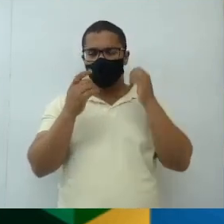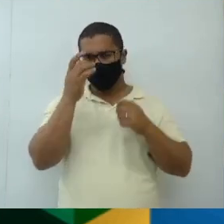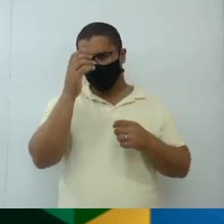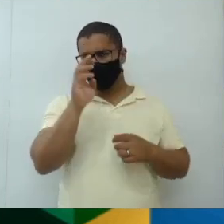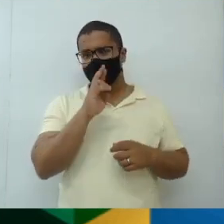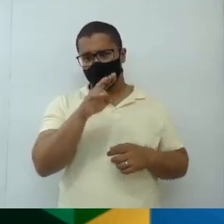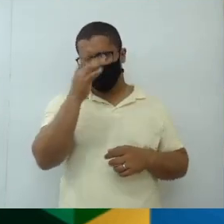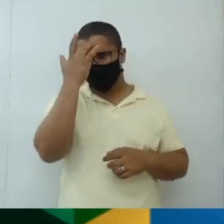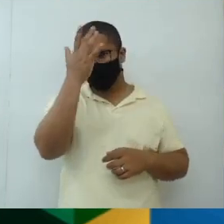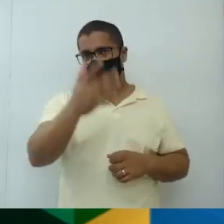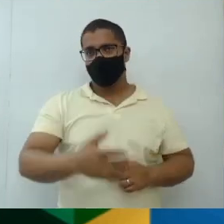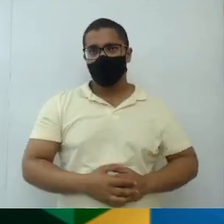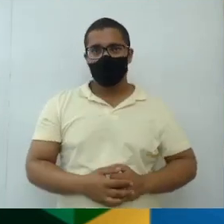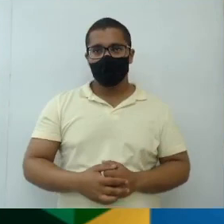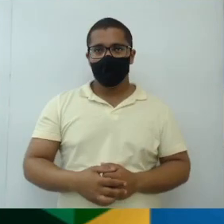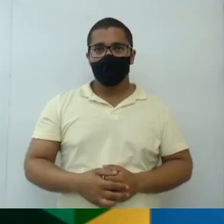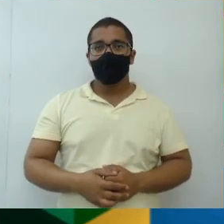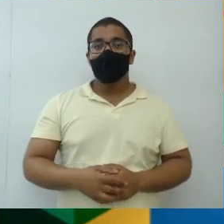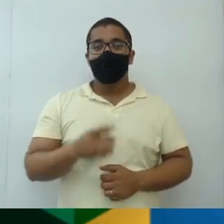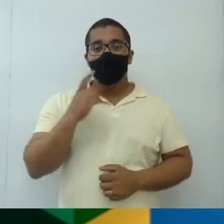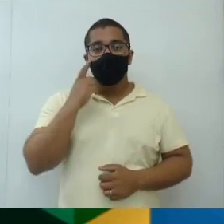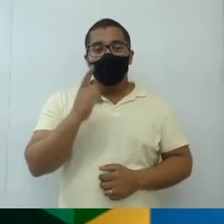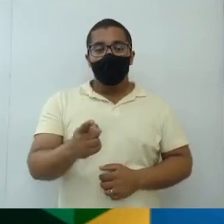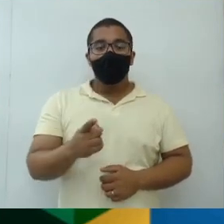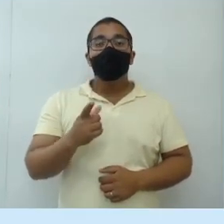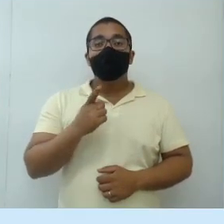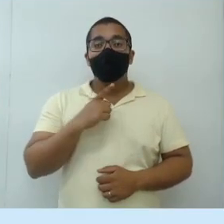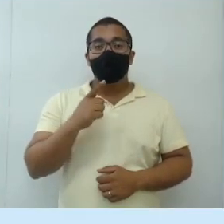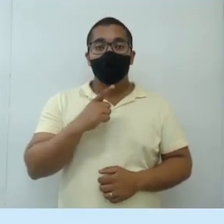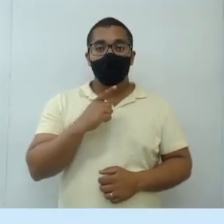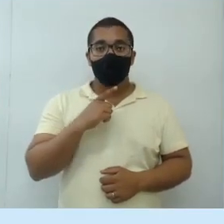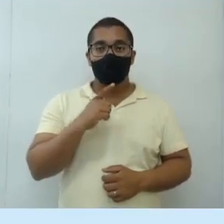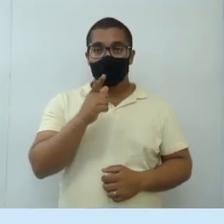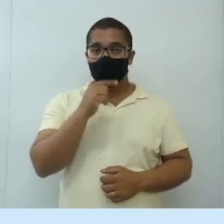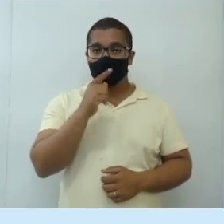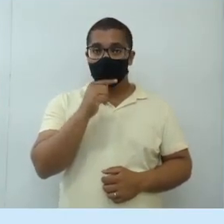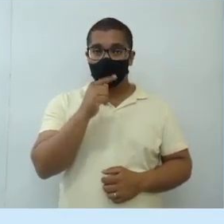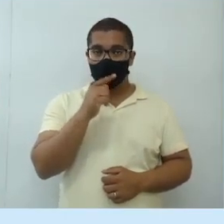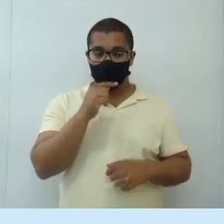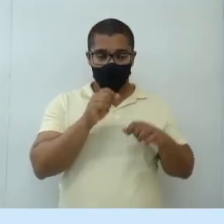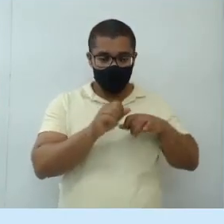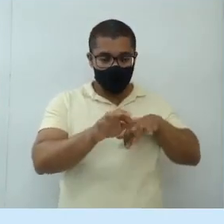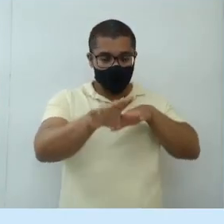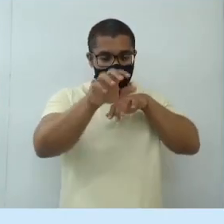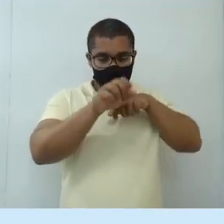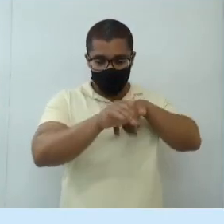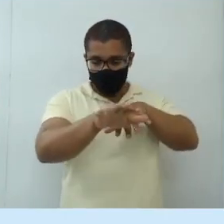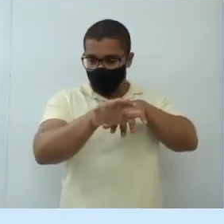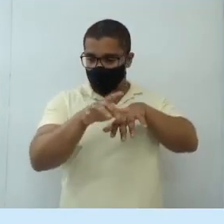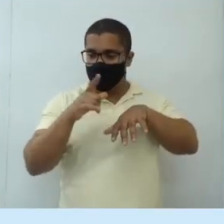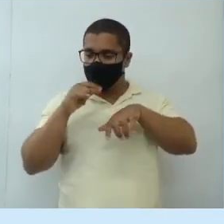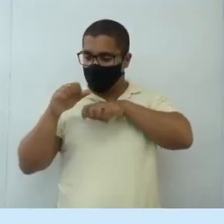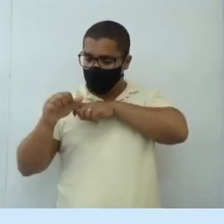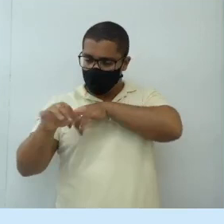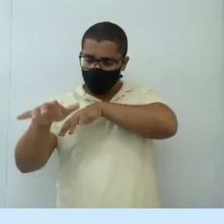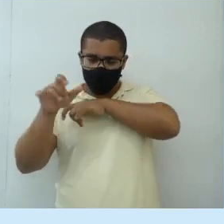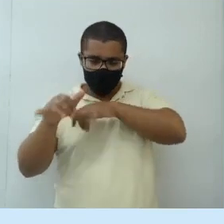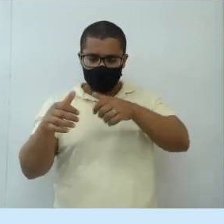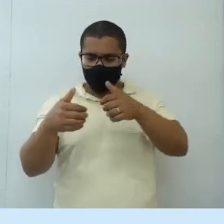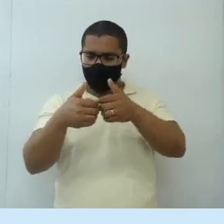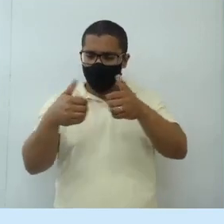ar a Week in Cruz divisores da água que é